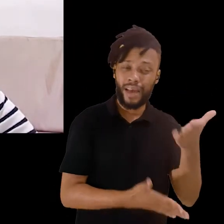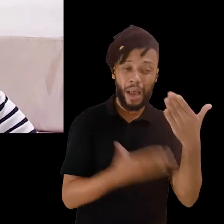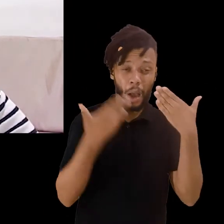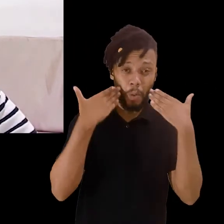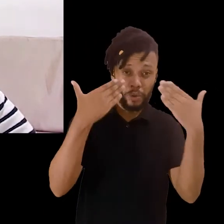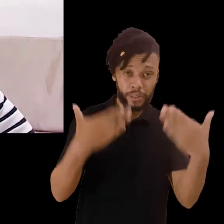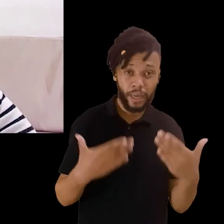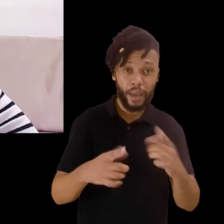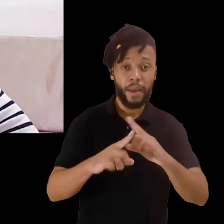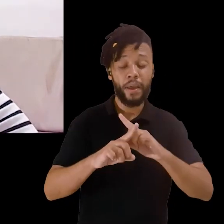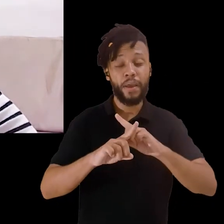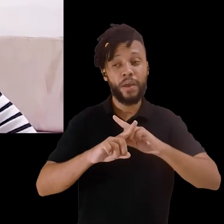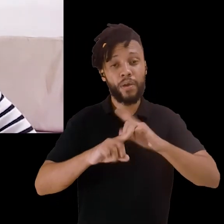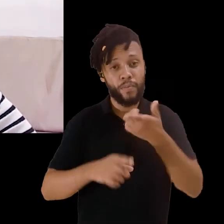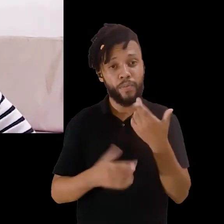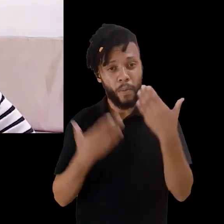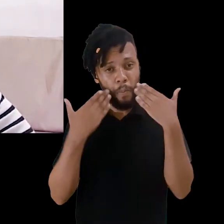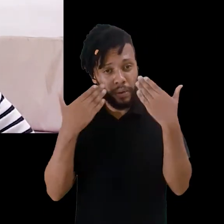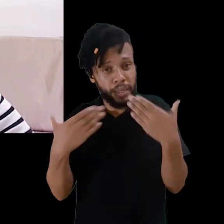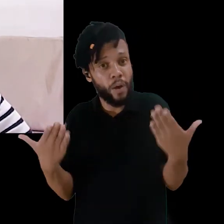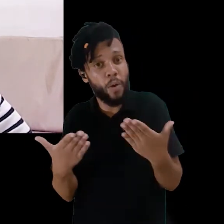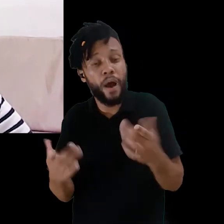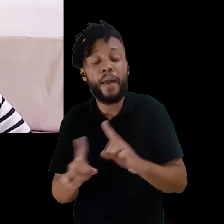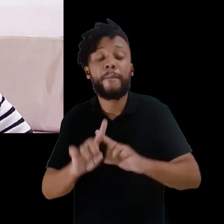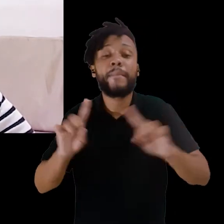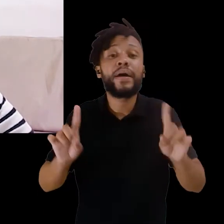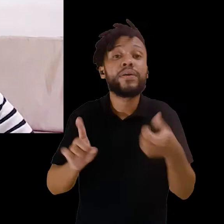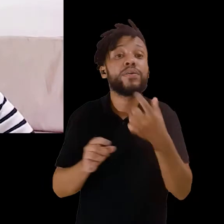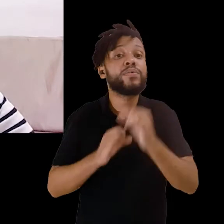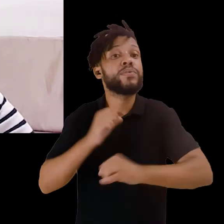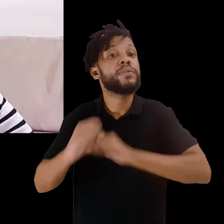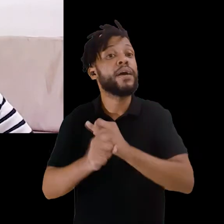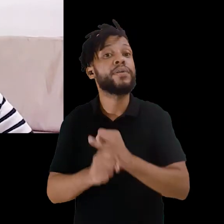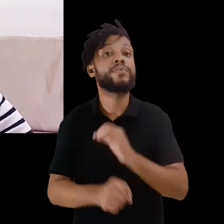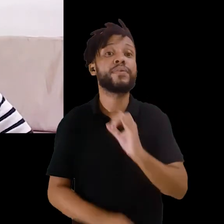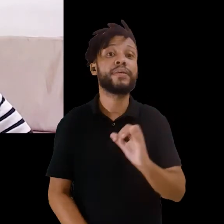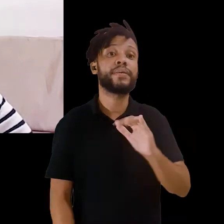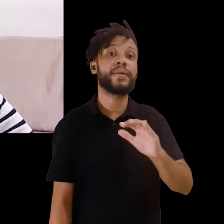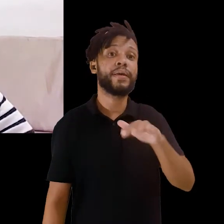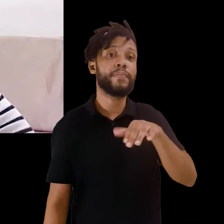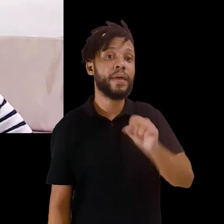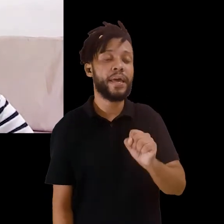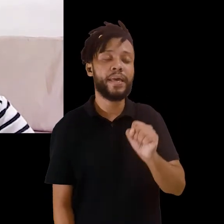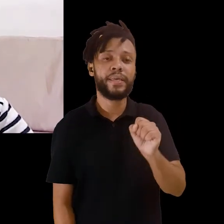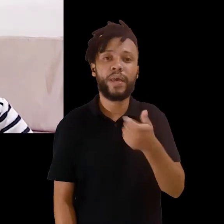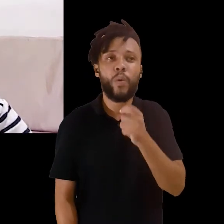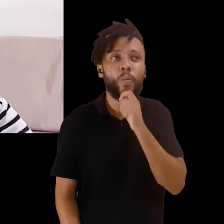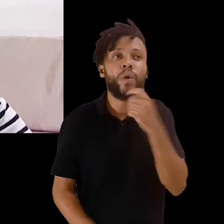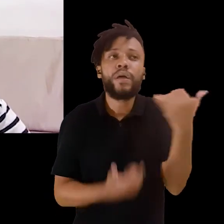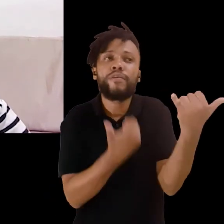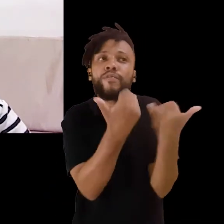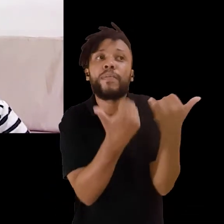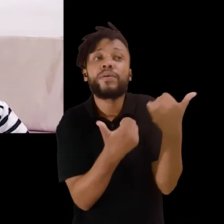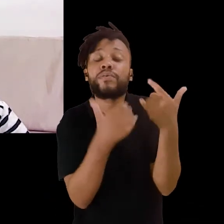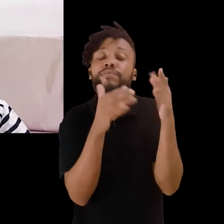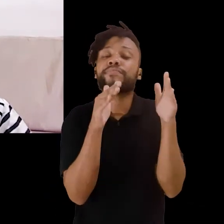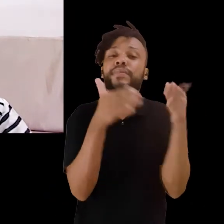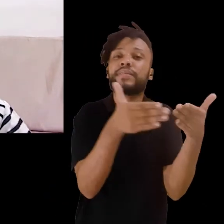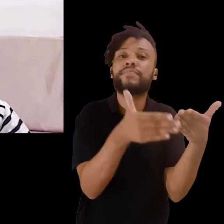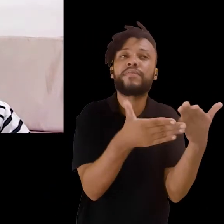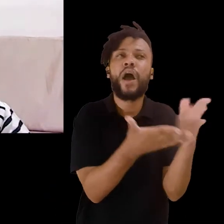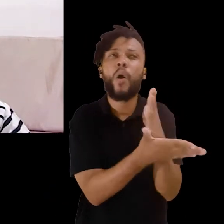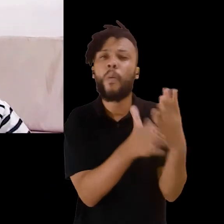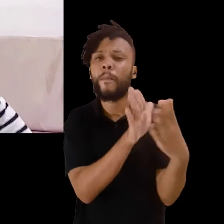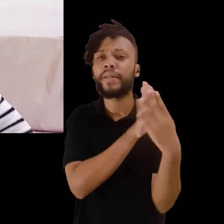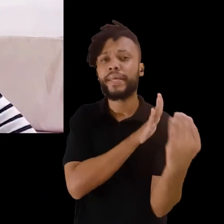aqui, porém o site do ICMS, eu não tenho informações da Ouro Verde já preenchidas em algum modelo para